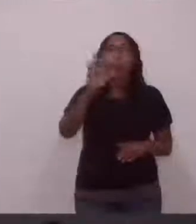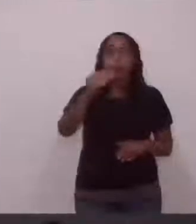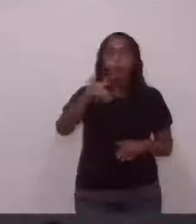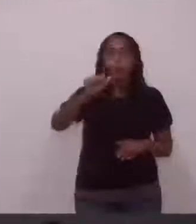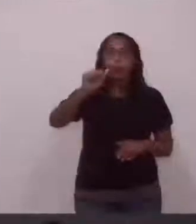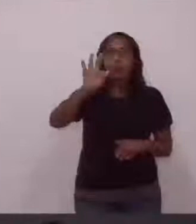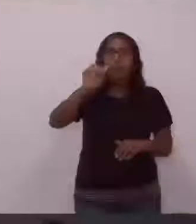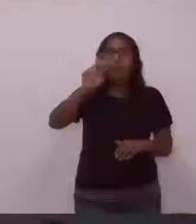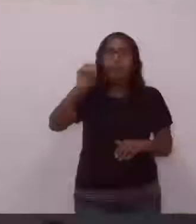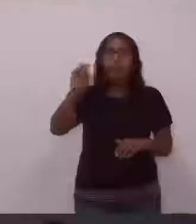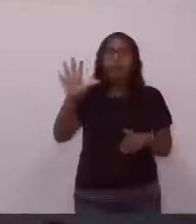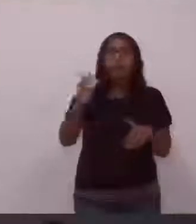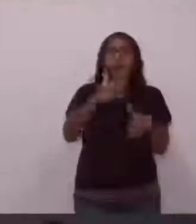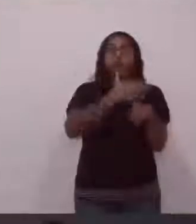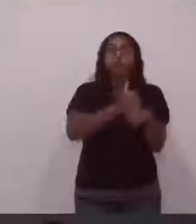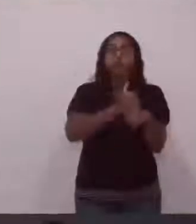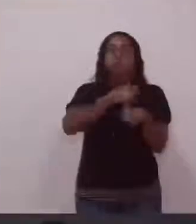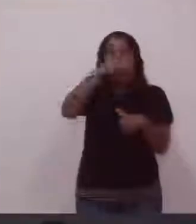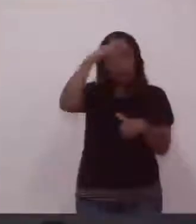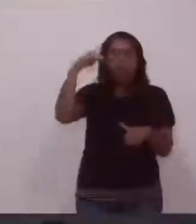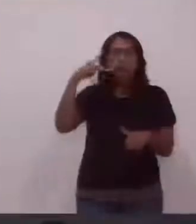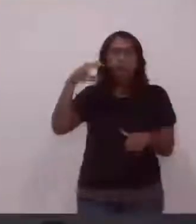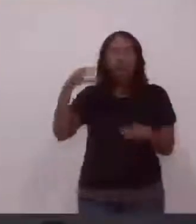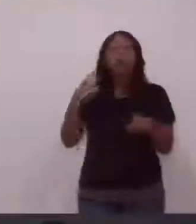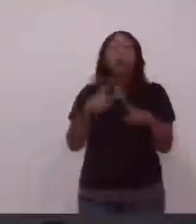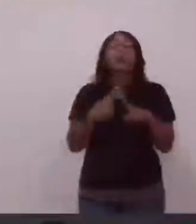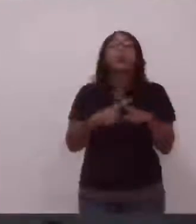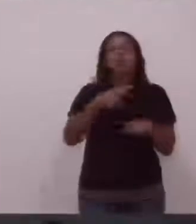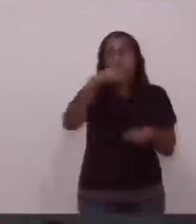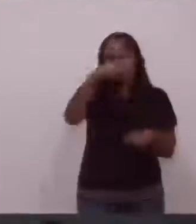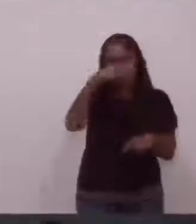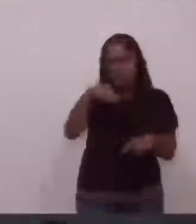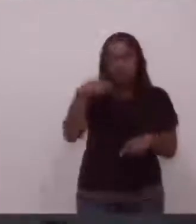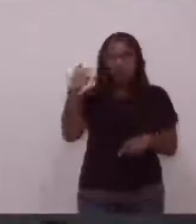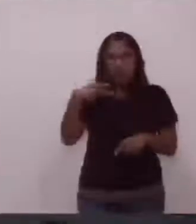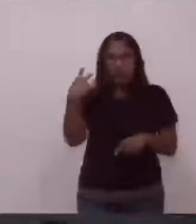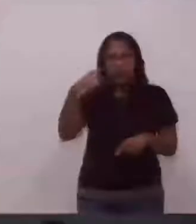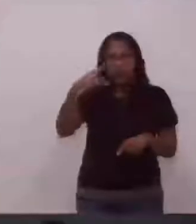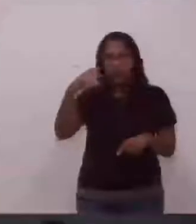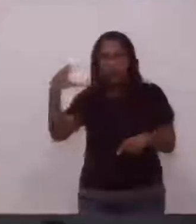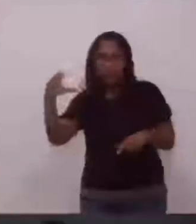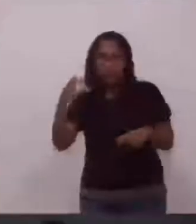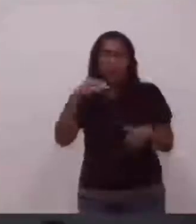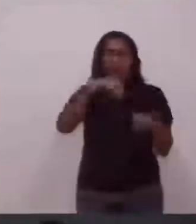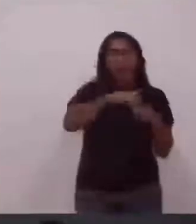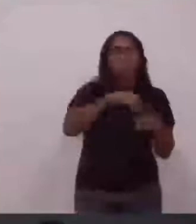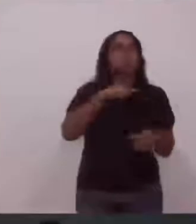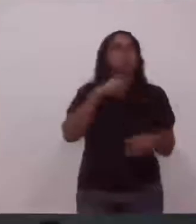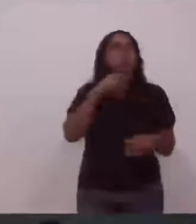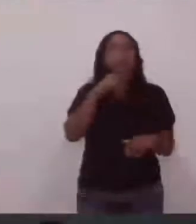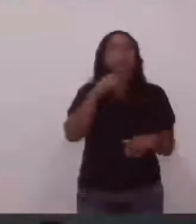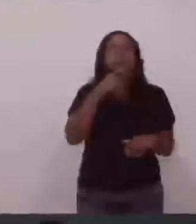de acordo com o artigo 5º, inciso 1º do Decreto-Lei número 201 de 67. Assim,